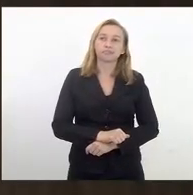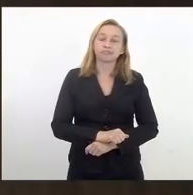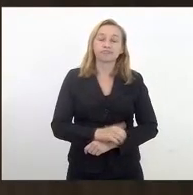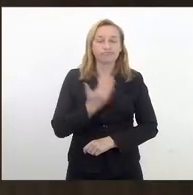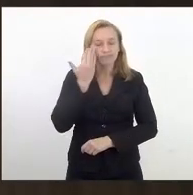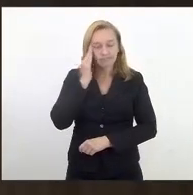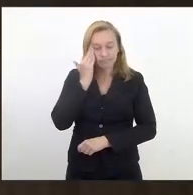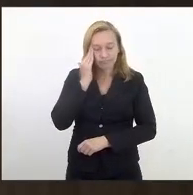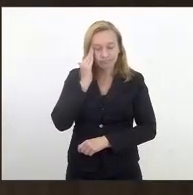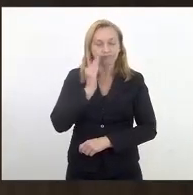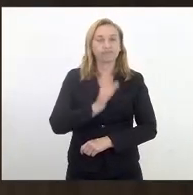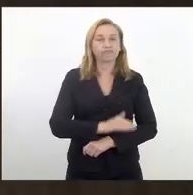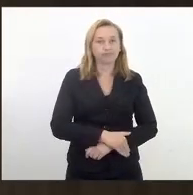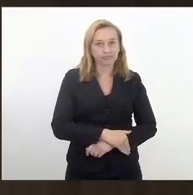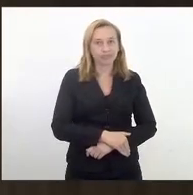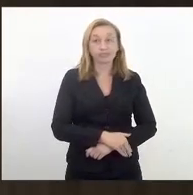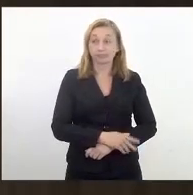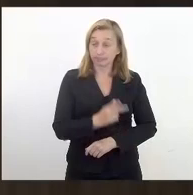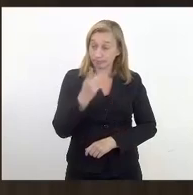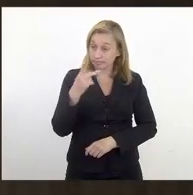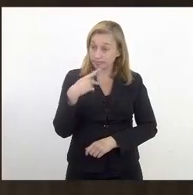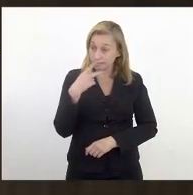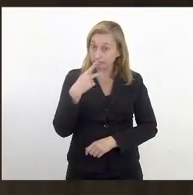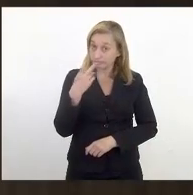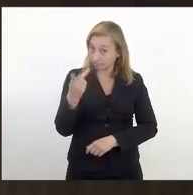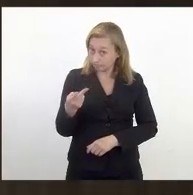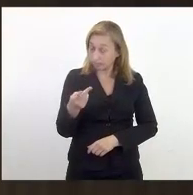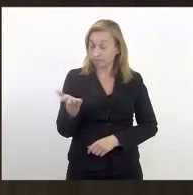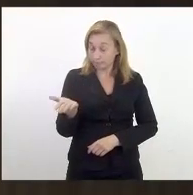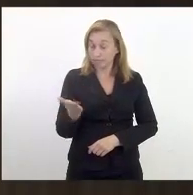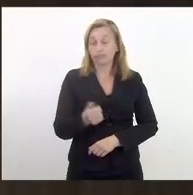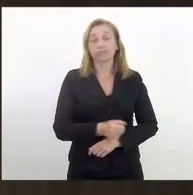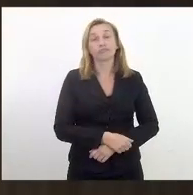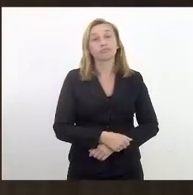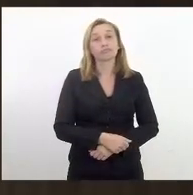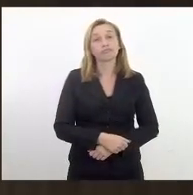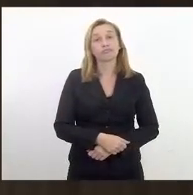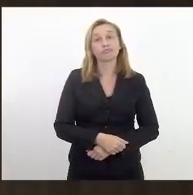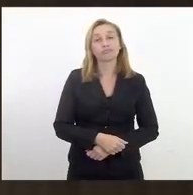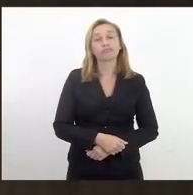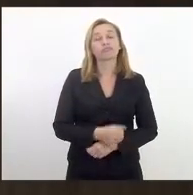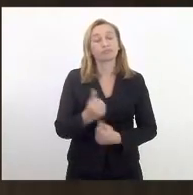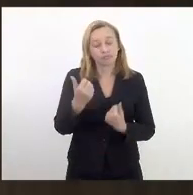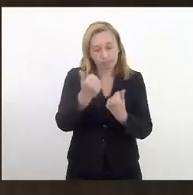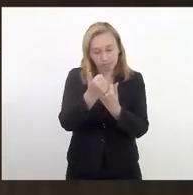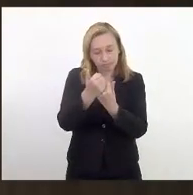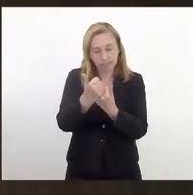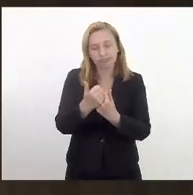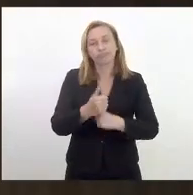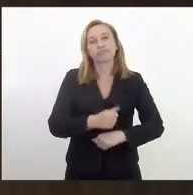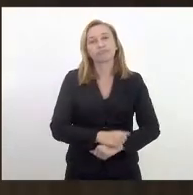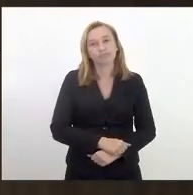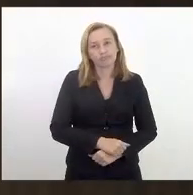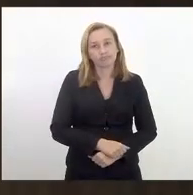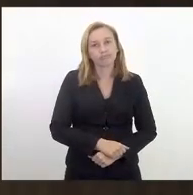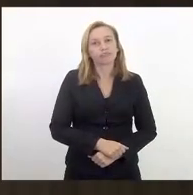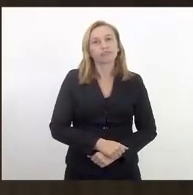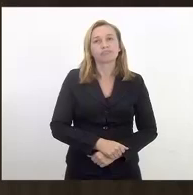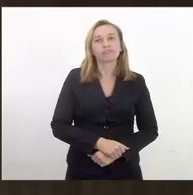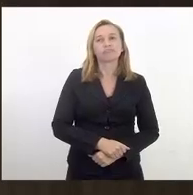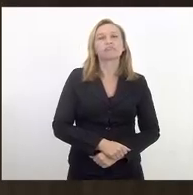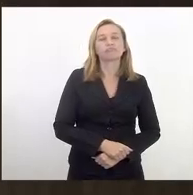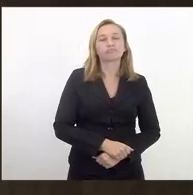compreendo a sua manifestação sua reação o apoio a linha argumentativa